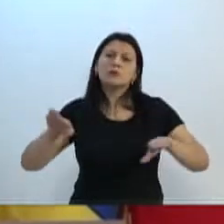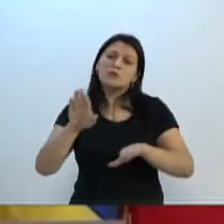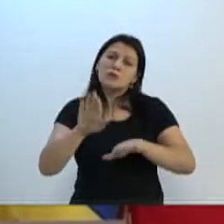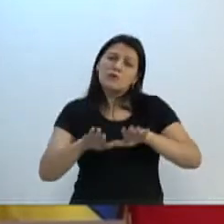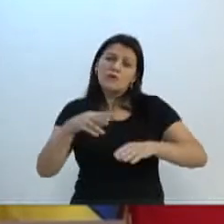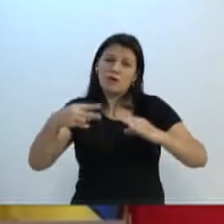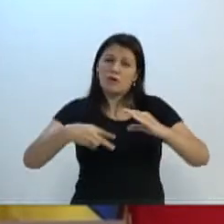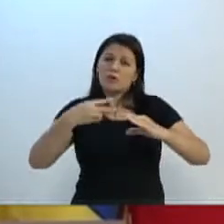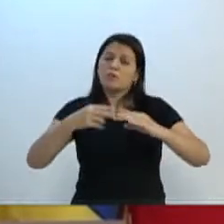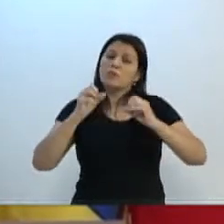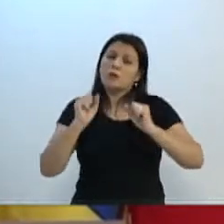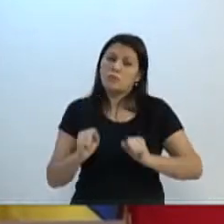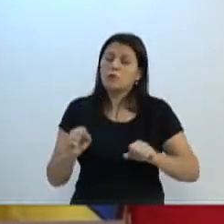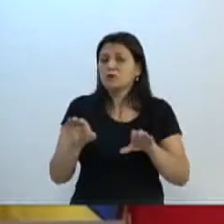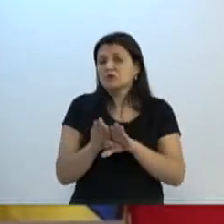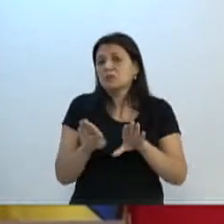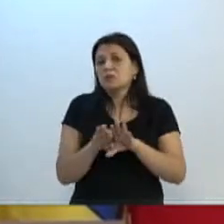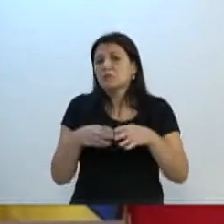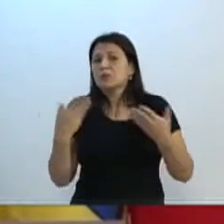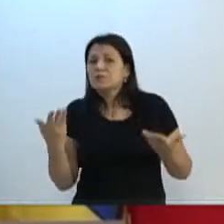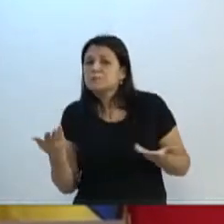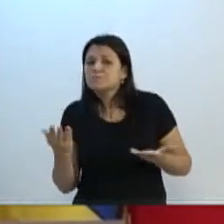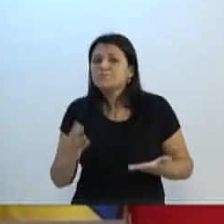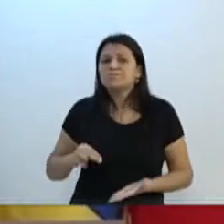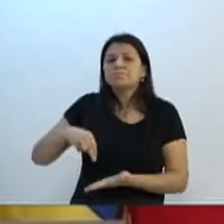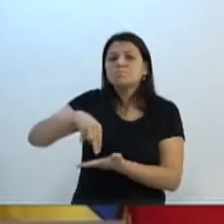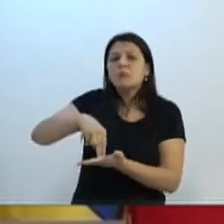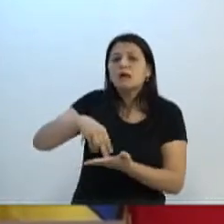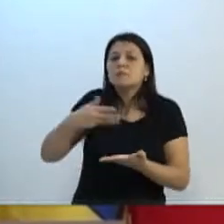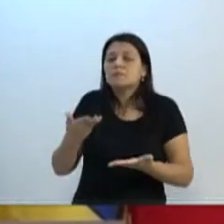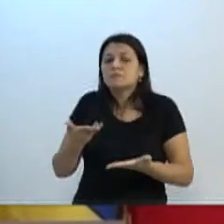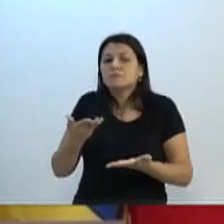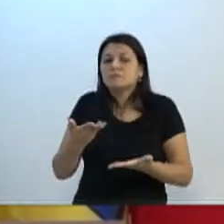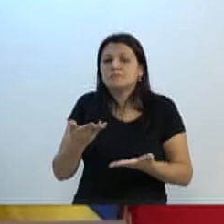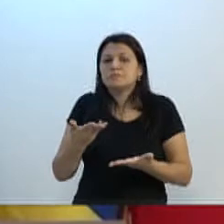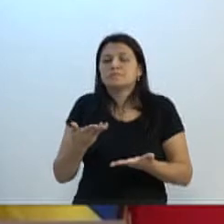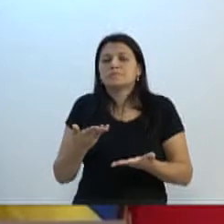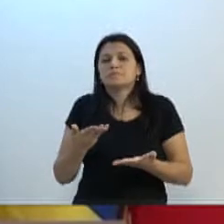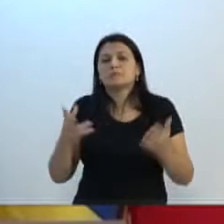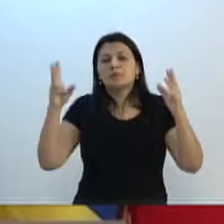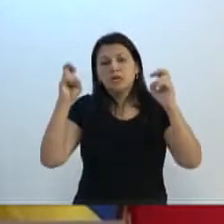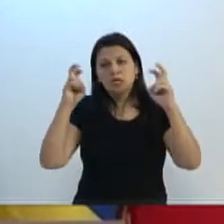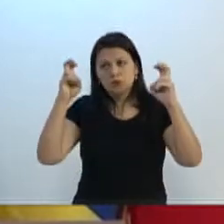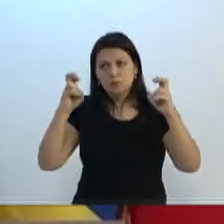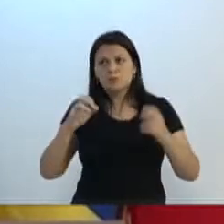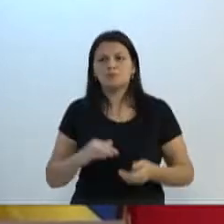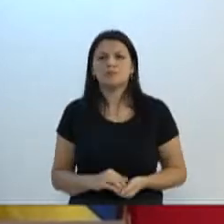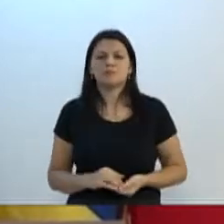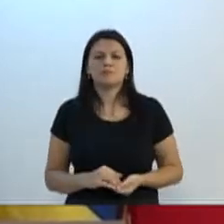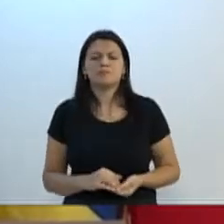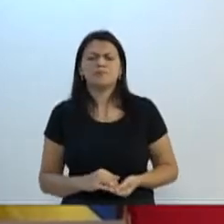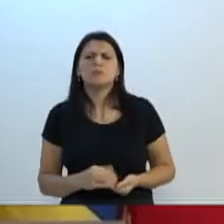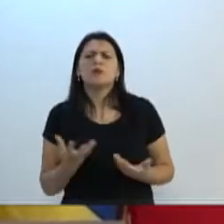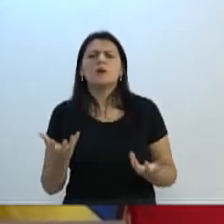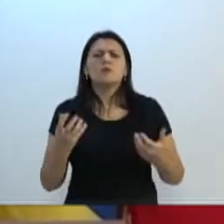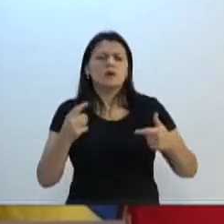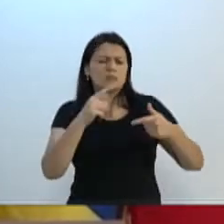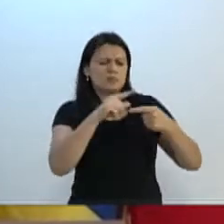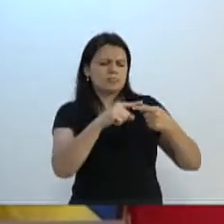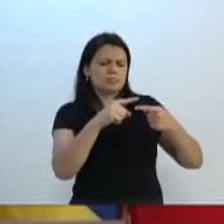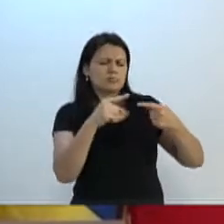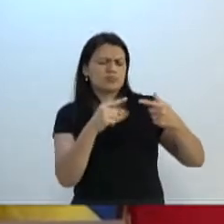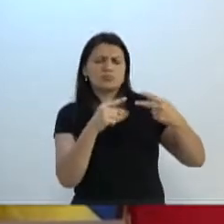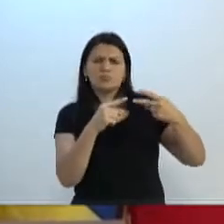possa emitir algum posicionamento acerca dessa questão. Quero trazer dois assuntos aqui,